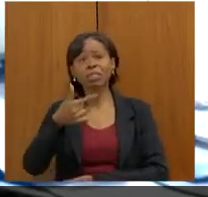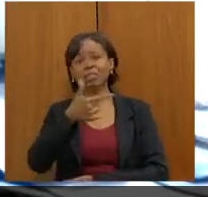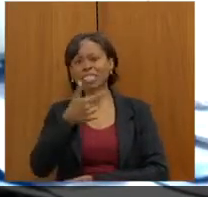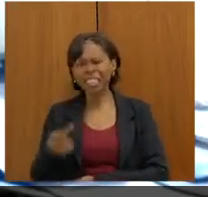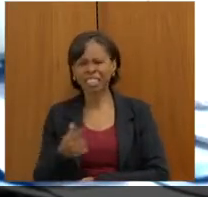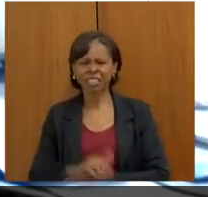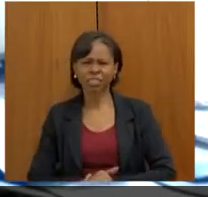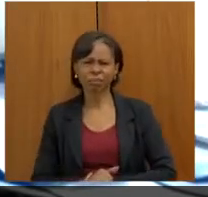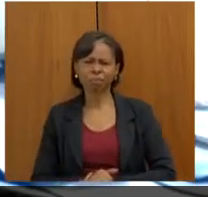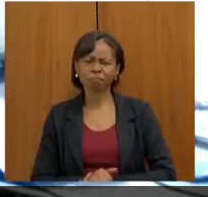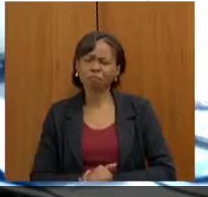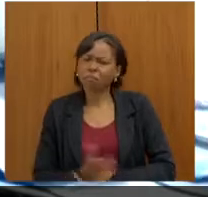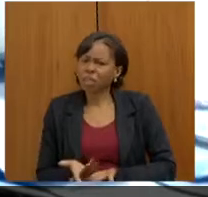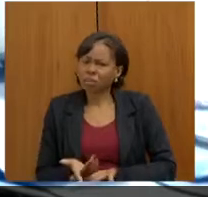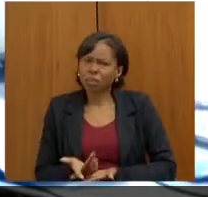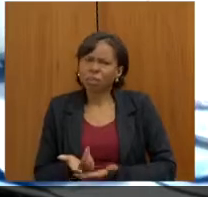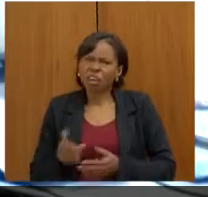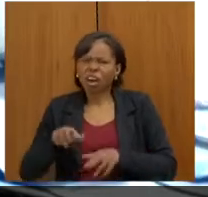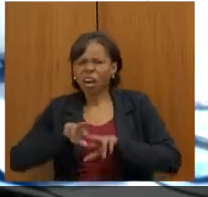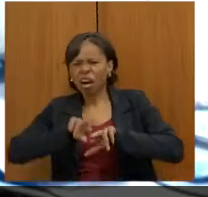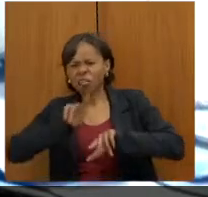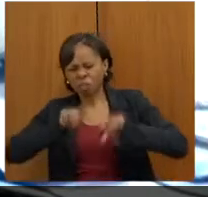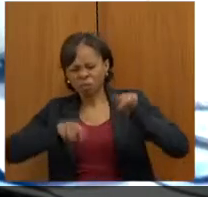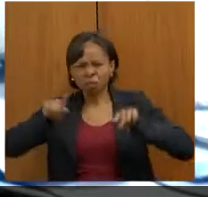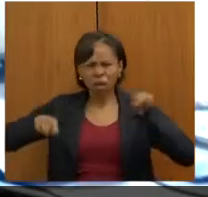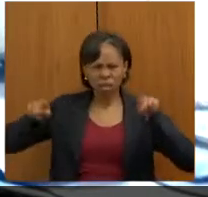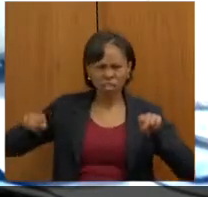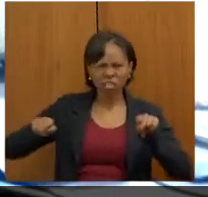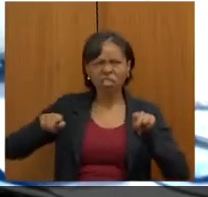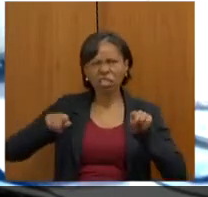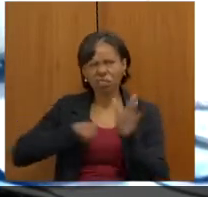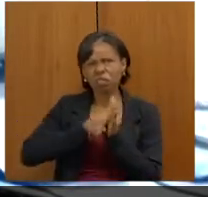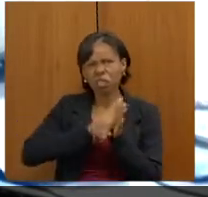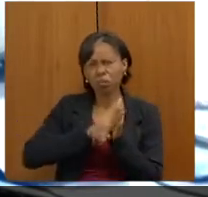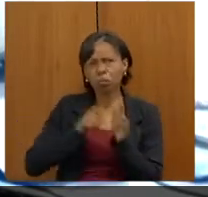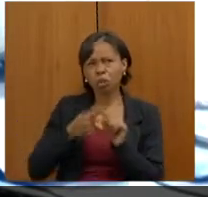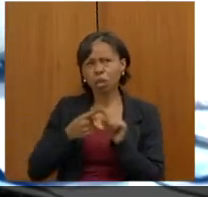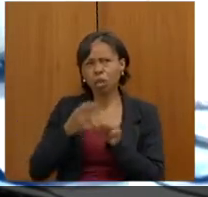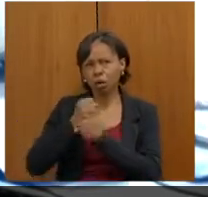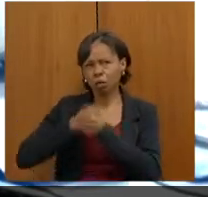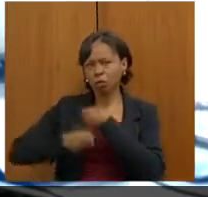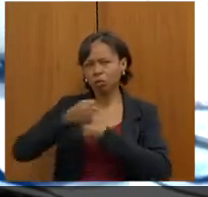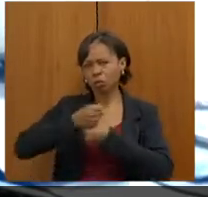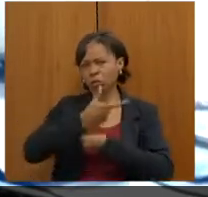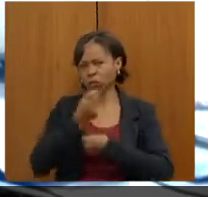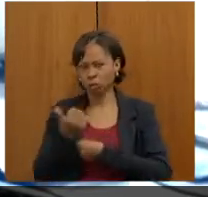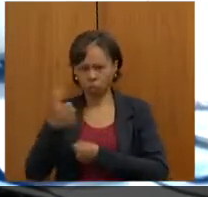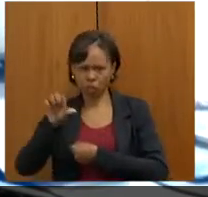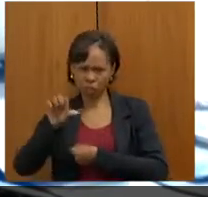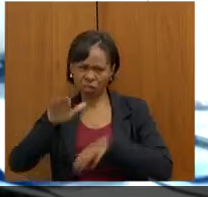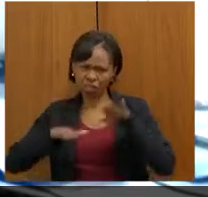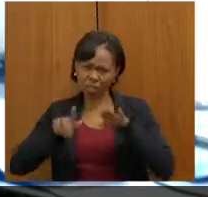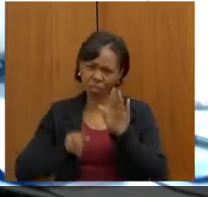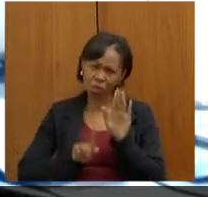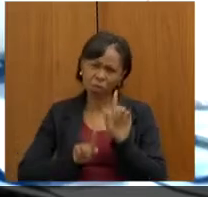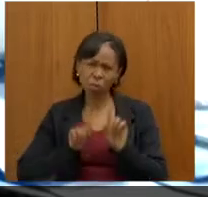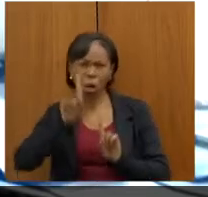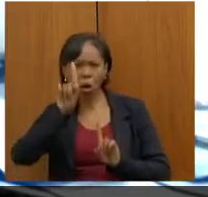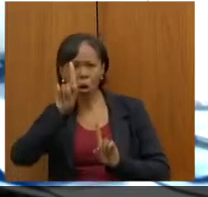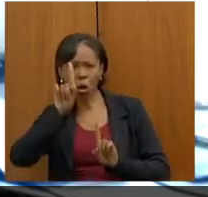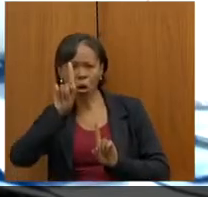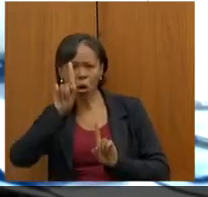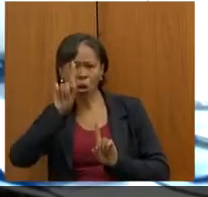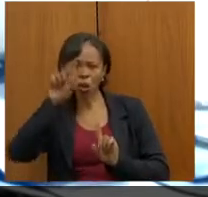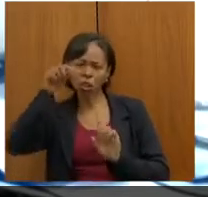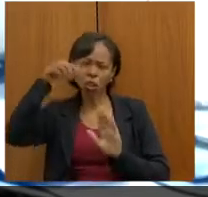porque estão variando porque são de 2019 né talvez tem aumentado um ponto uma para cima mapa abaixo